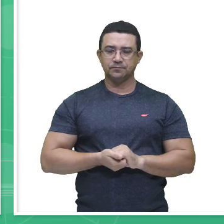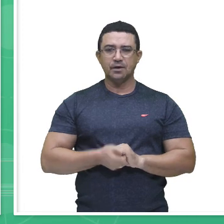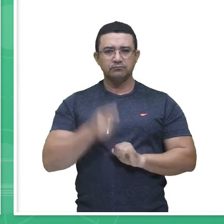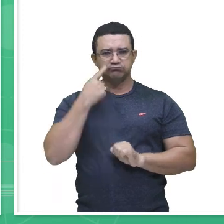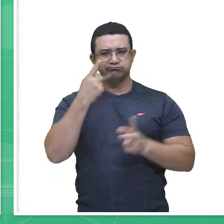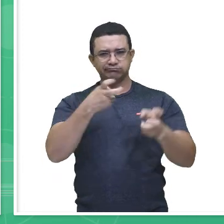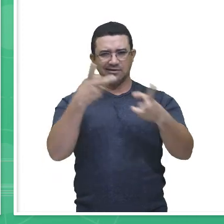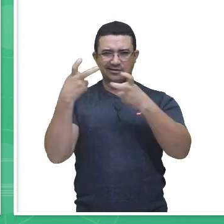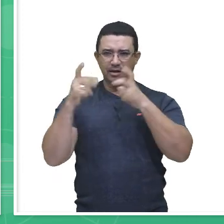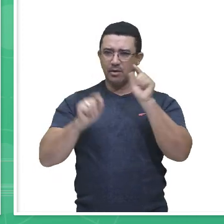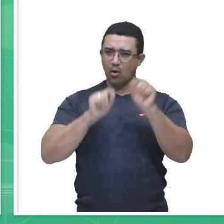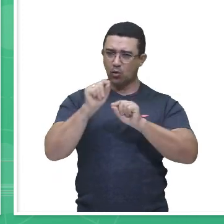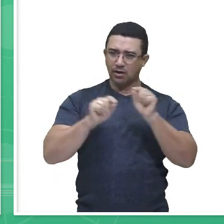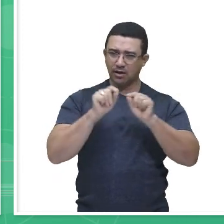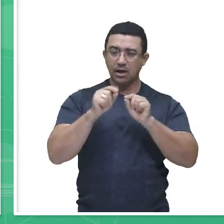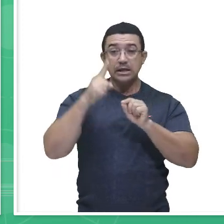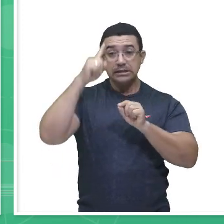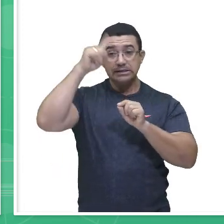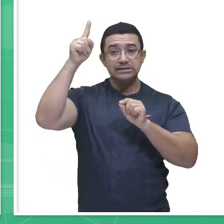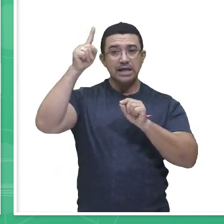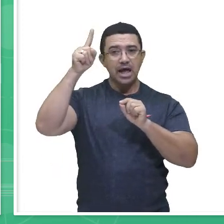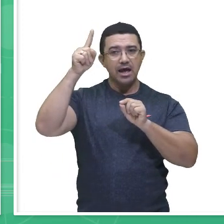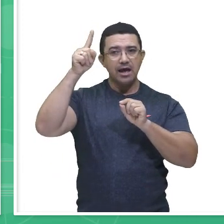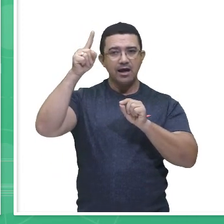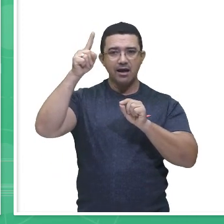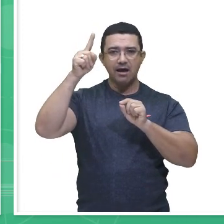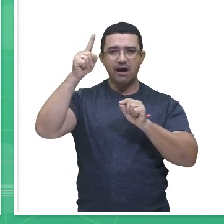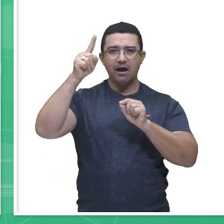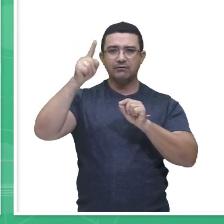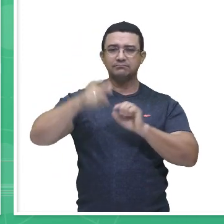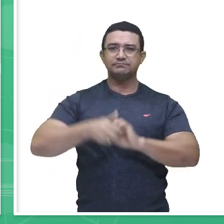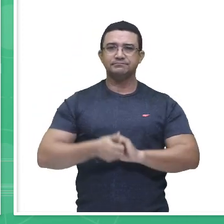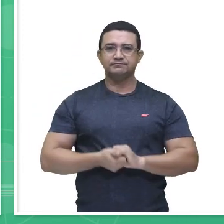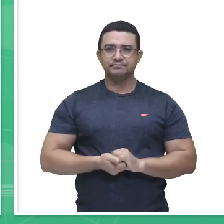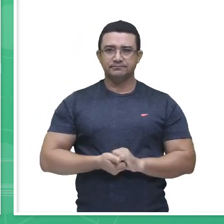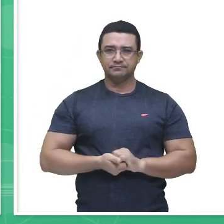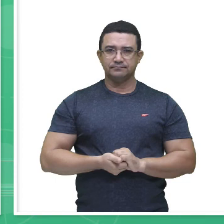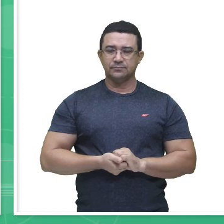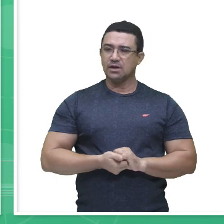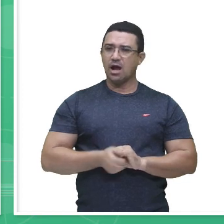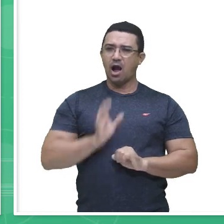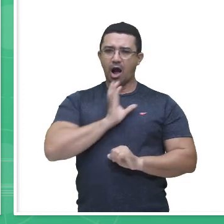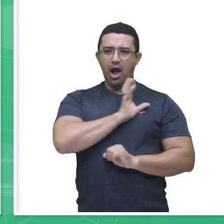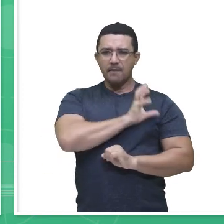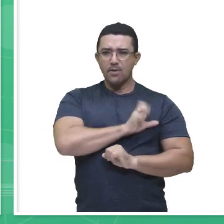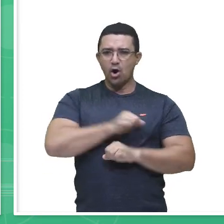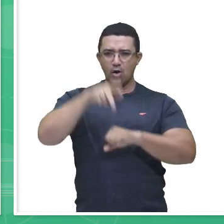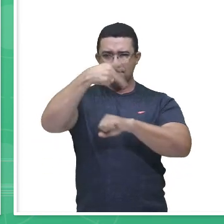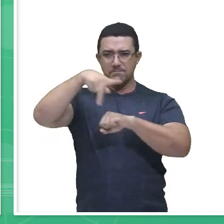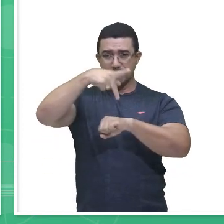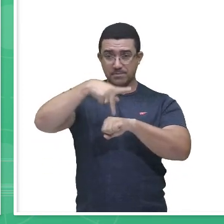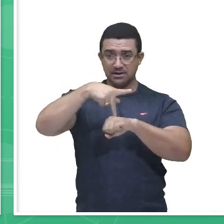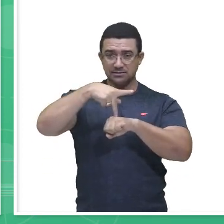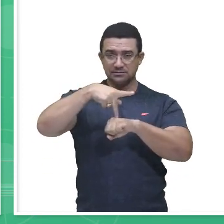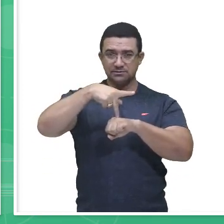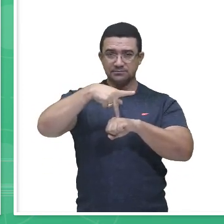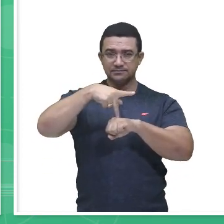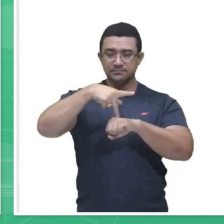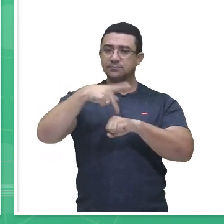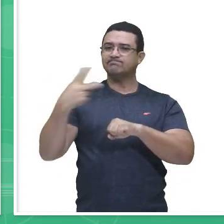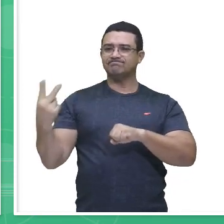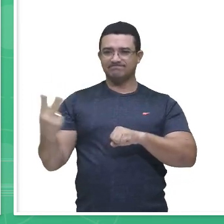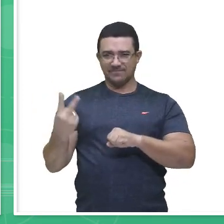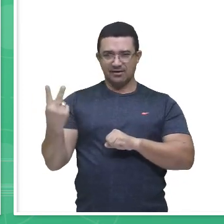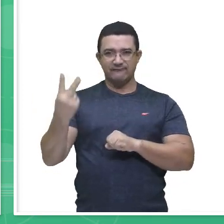tem exatamente essa ideia, né? Como nós vimos aqui no enunciado da questão do nacionalismo, exatamente quando eu tenho a